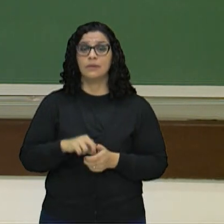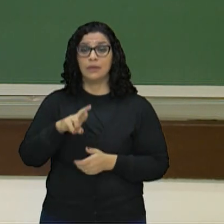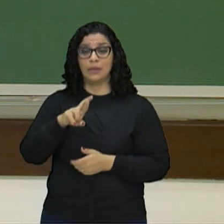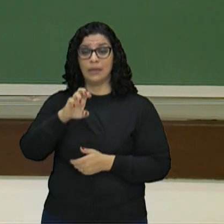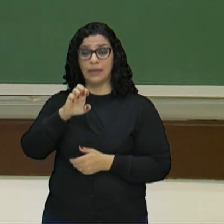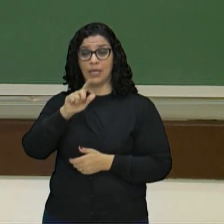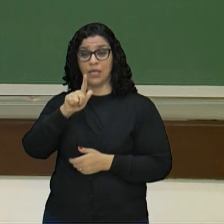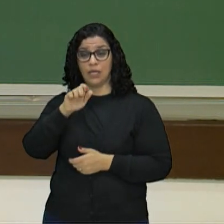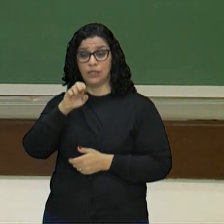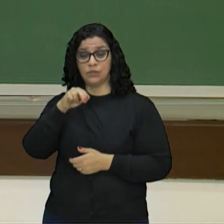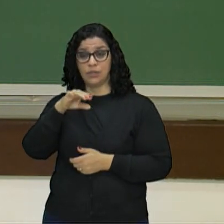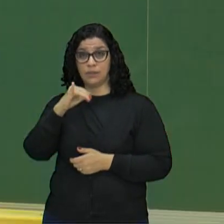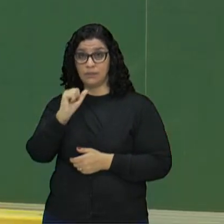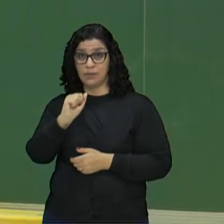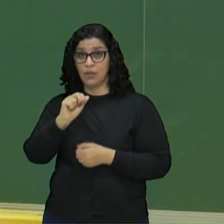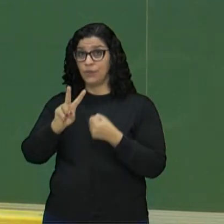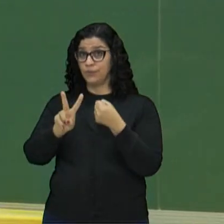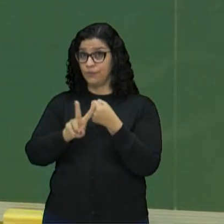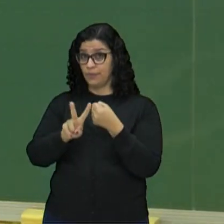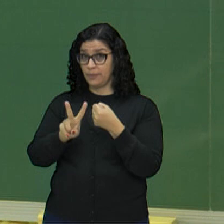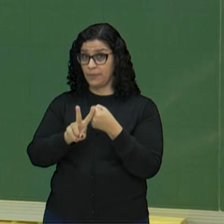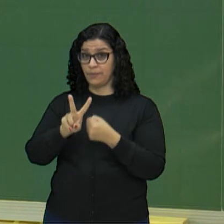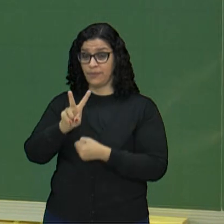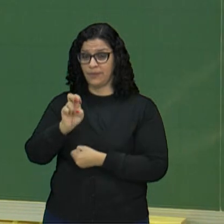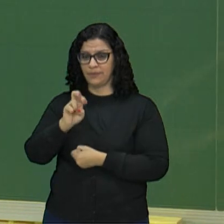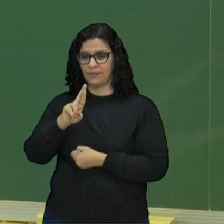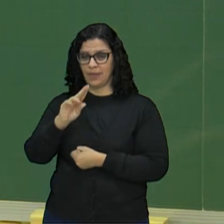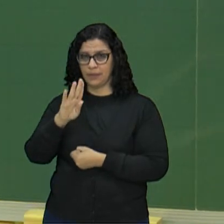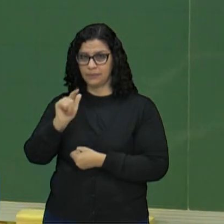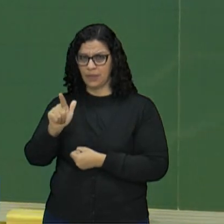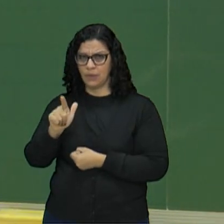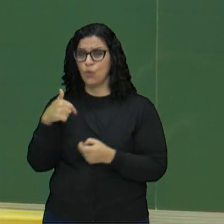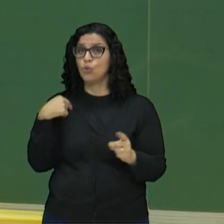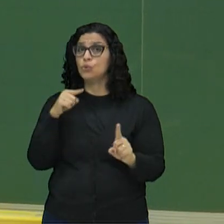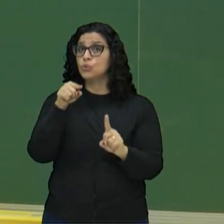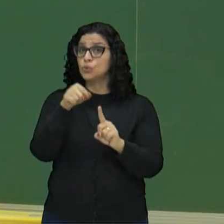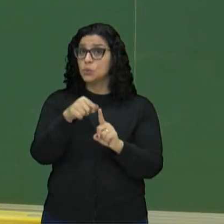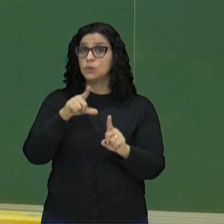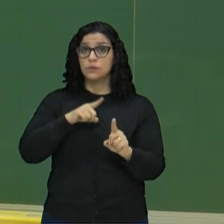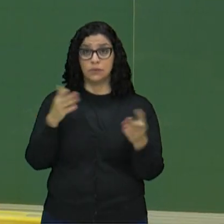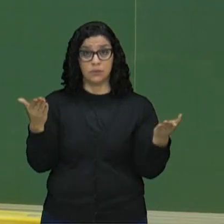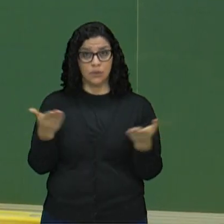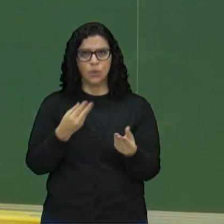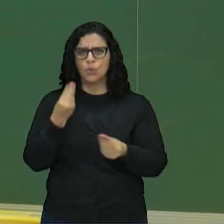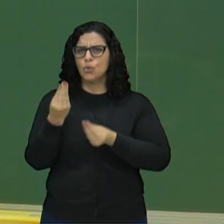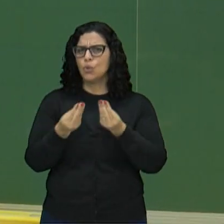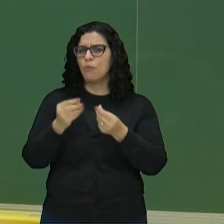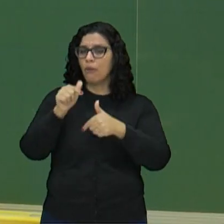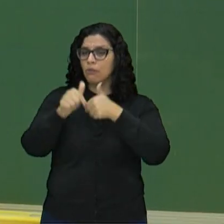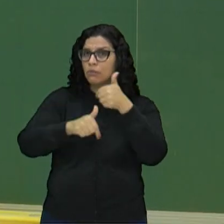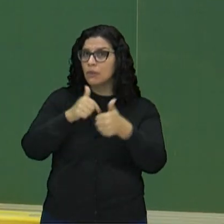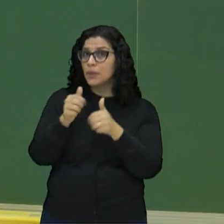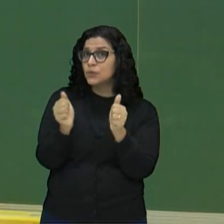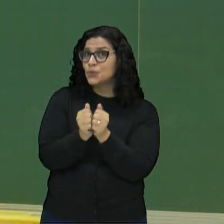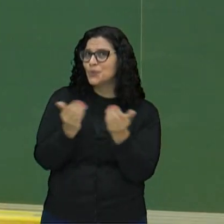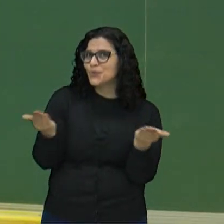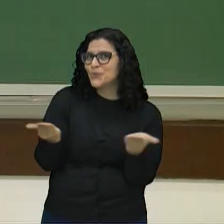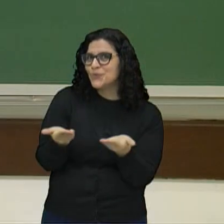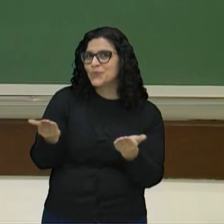regência verbal. Muito bem. Para isso temos alguns objetivos, para trabalharmos